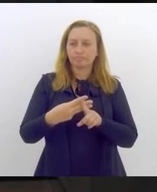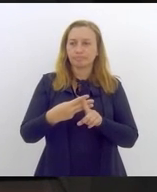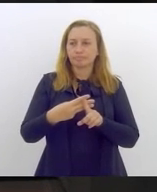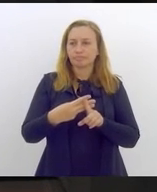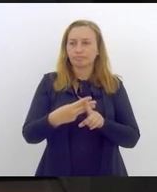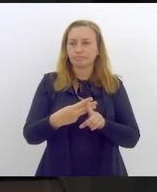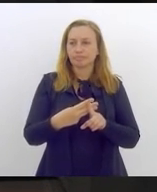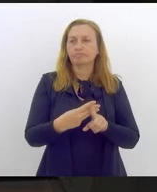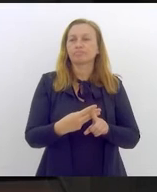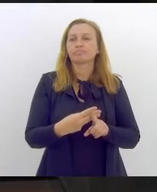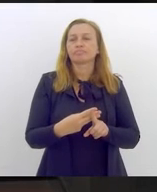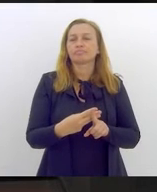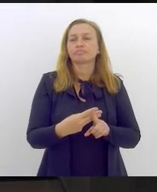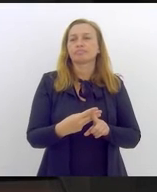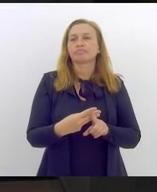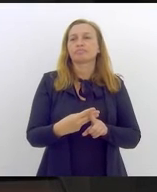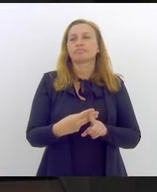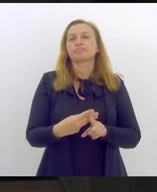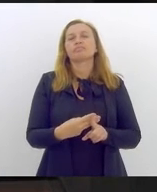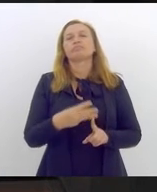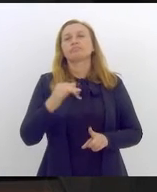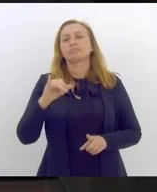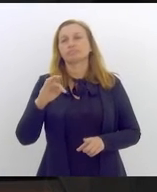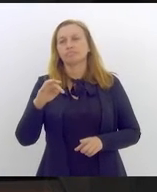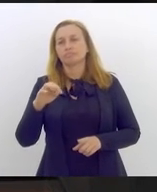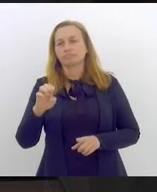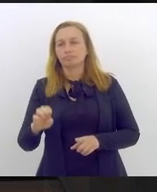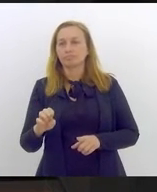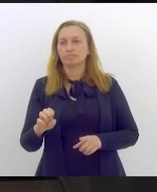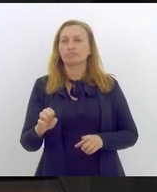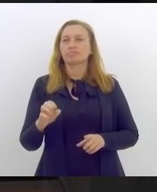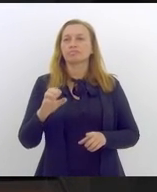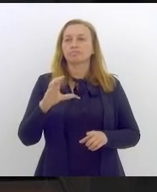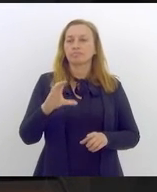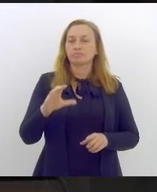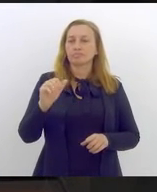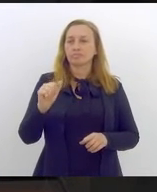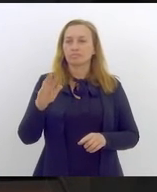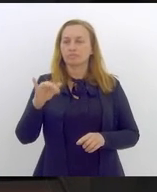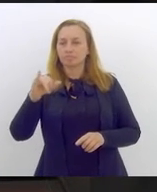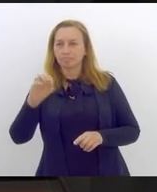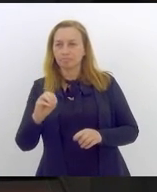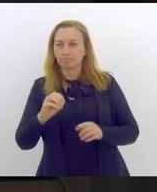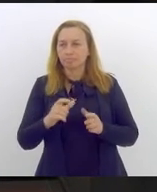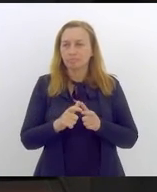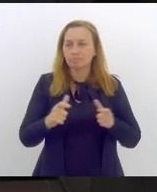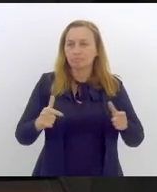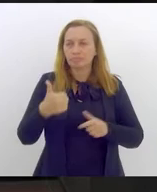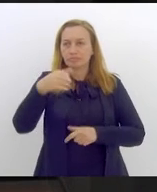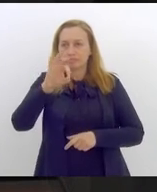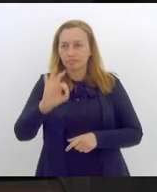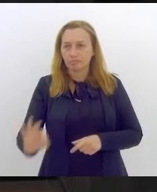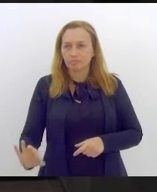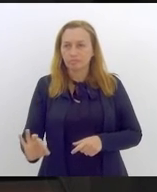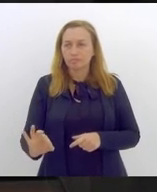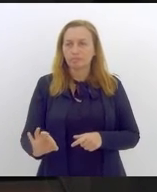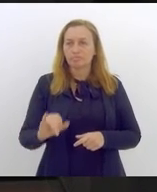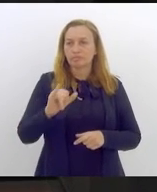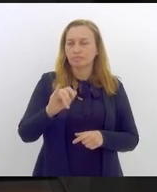o a taxa de câmbio cresceu 10% e o IPCA